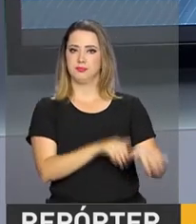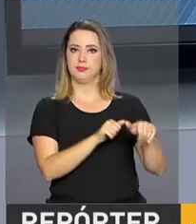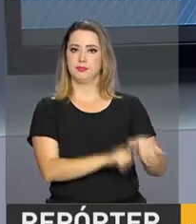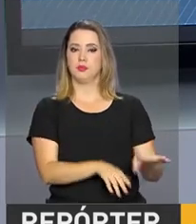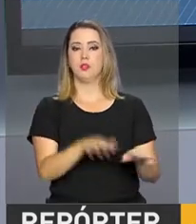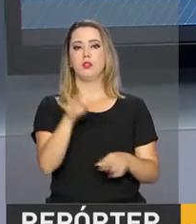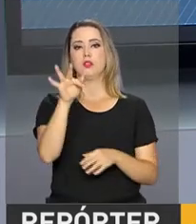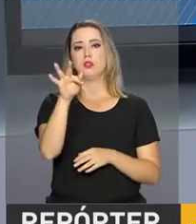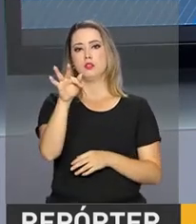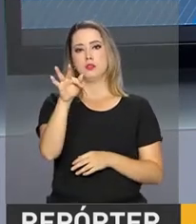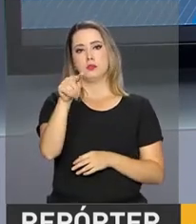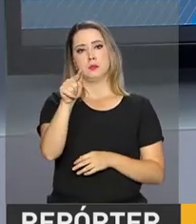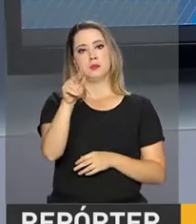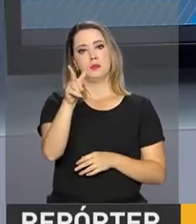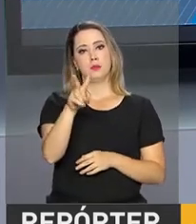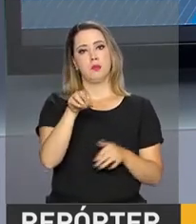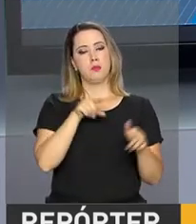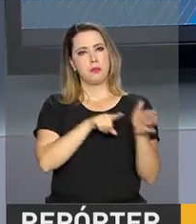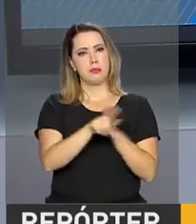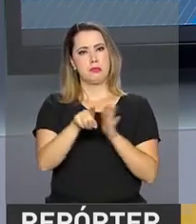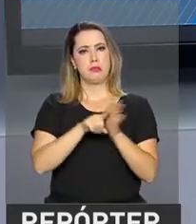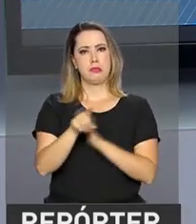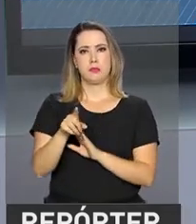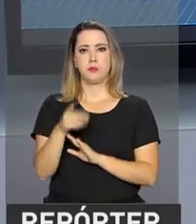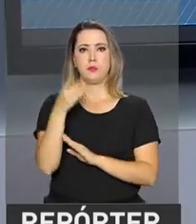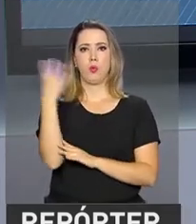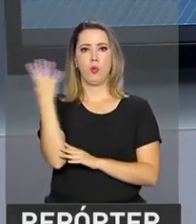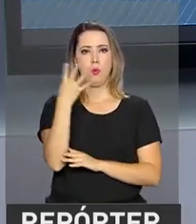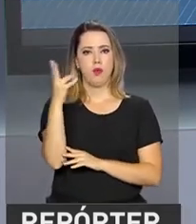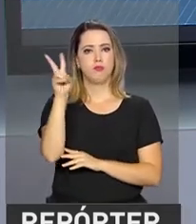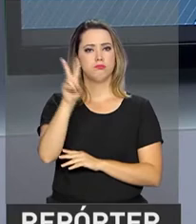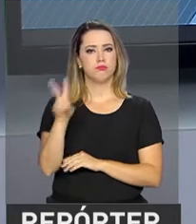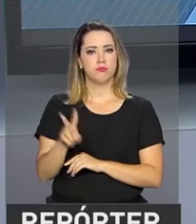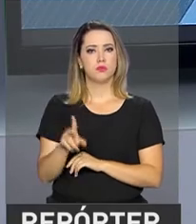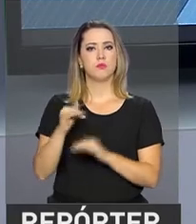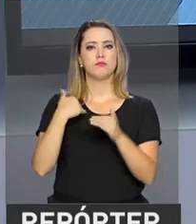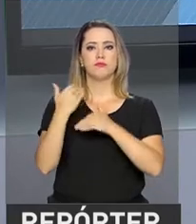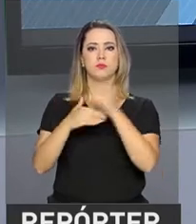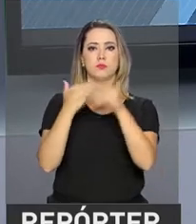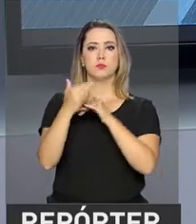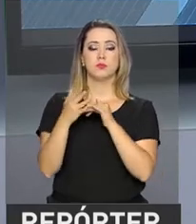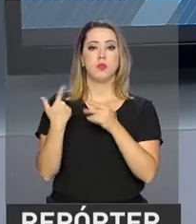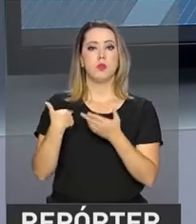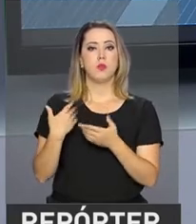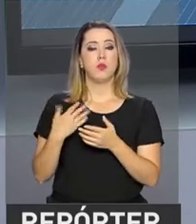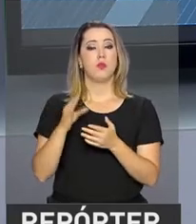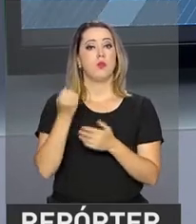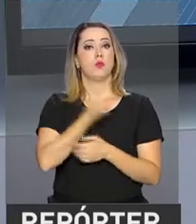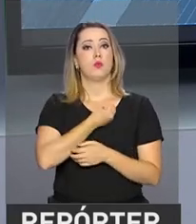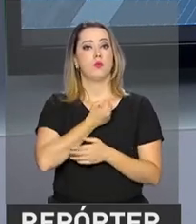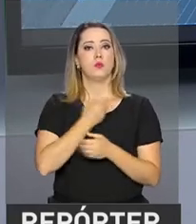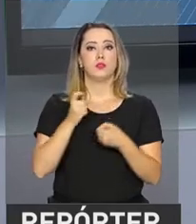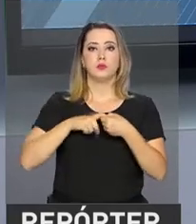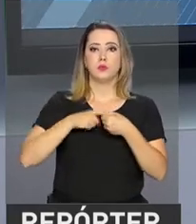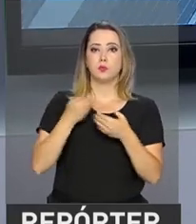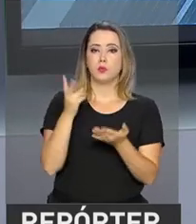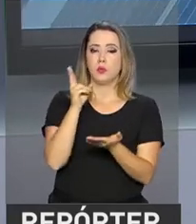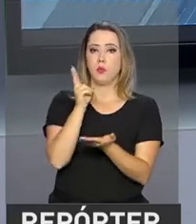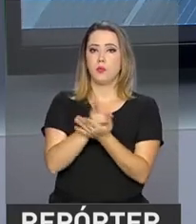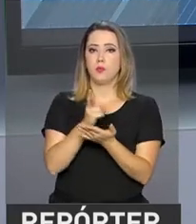getúlio vargas foi o quarto mês seguido de alta o índice recuperou assim o mesmo patamar de abril de